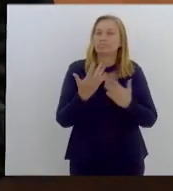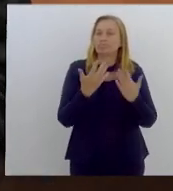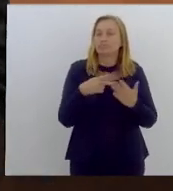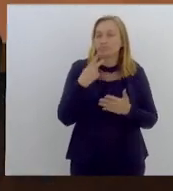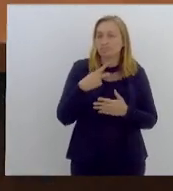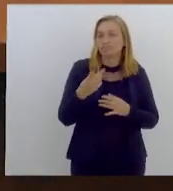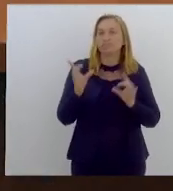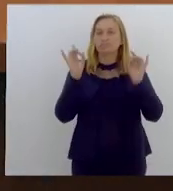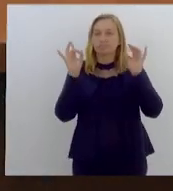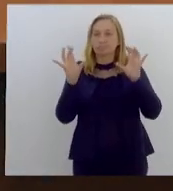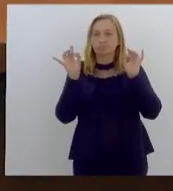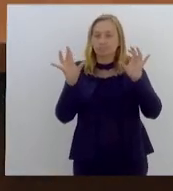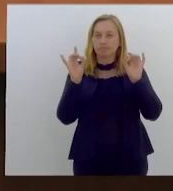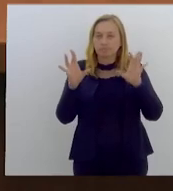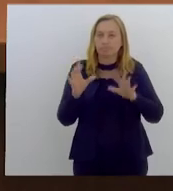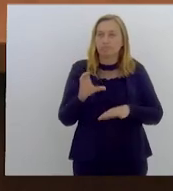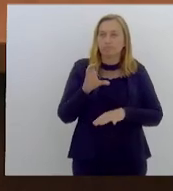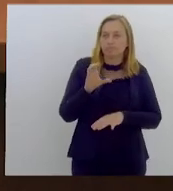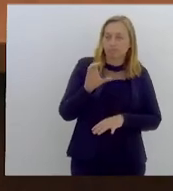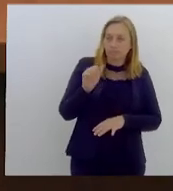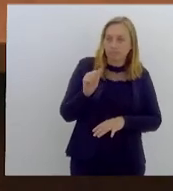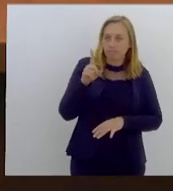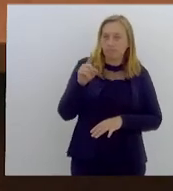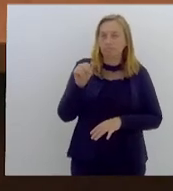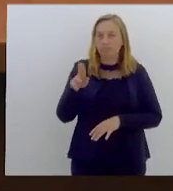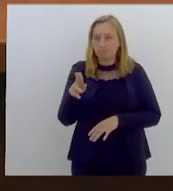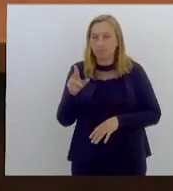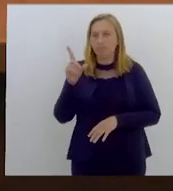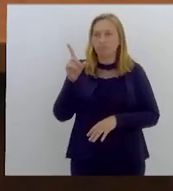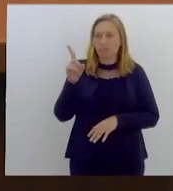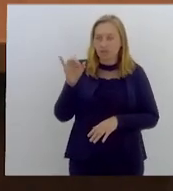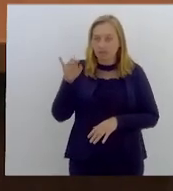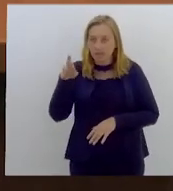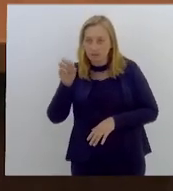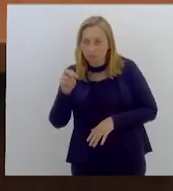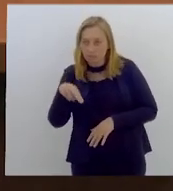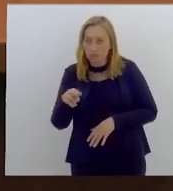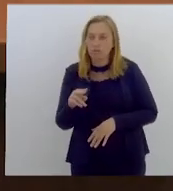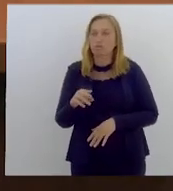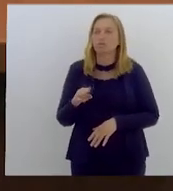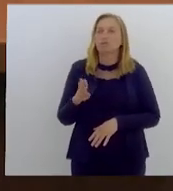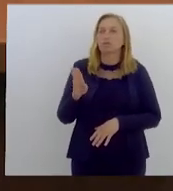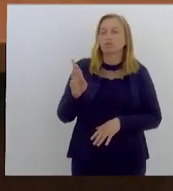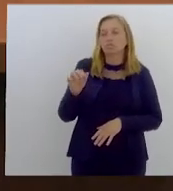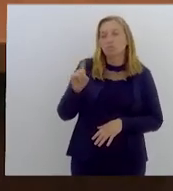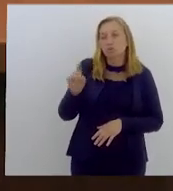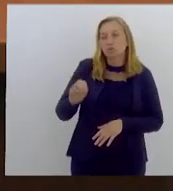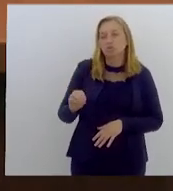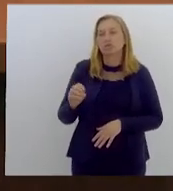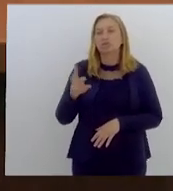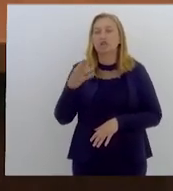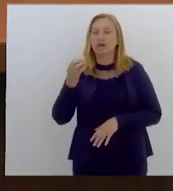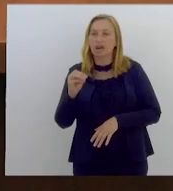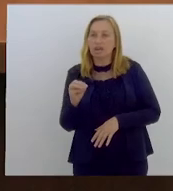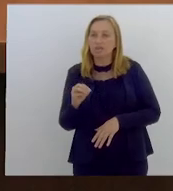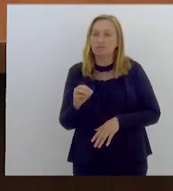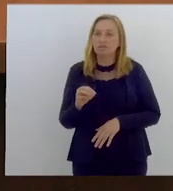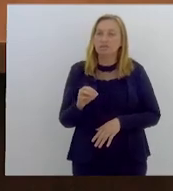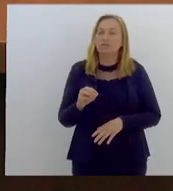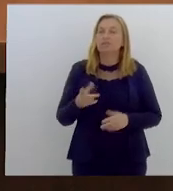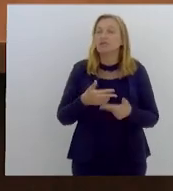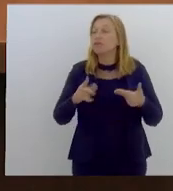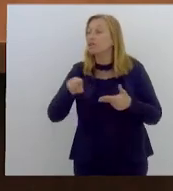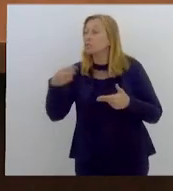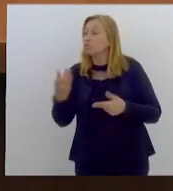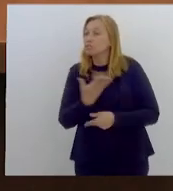citação muito especial ao Cadu, ao Edilson, ao Arthur Vale de Búzios, ao Ricardo Aerocop e a tantos